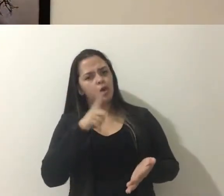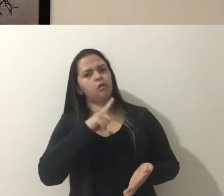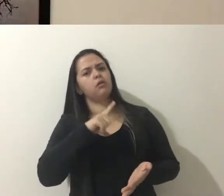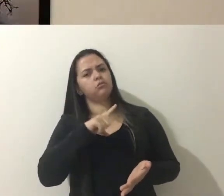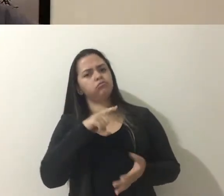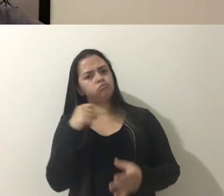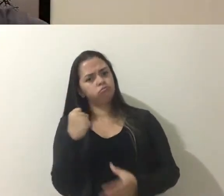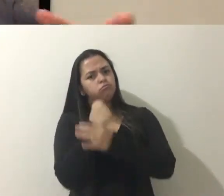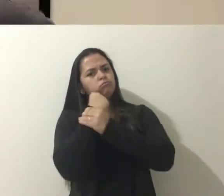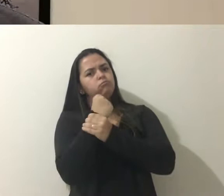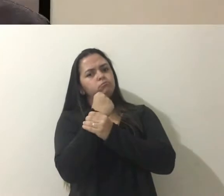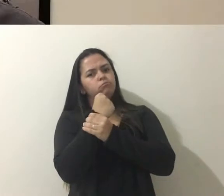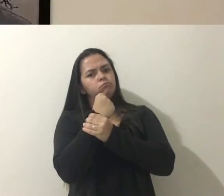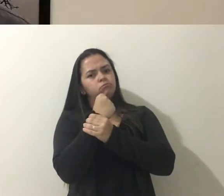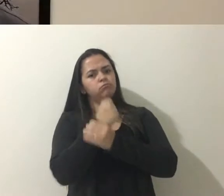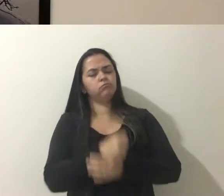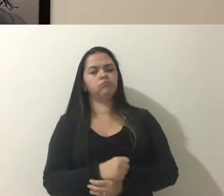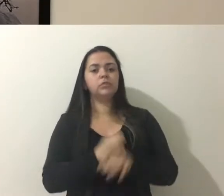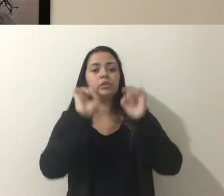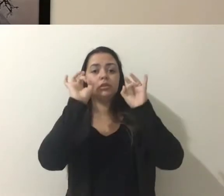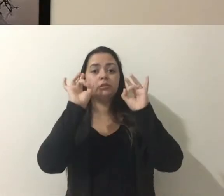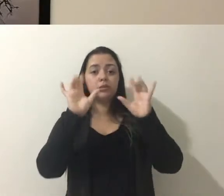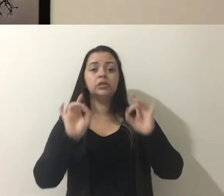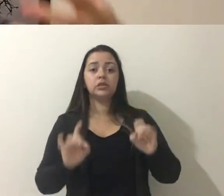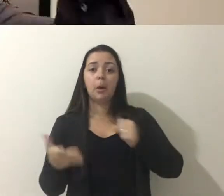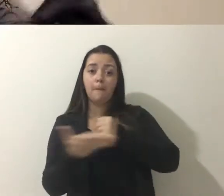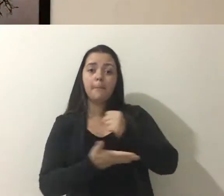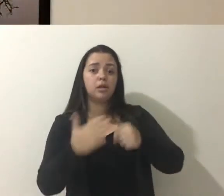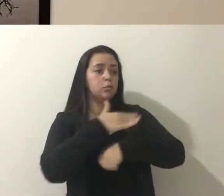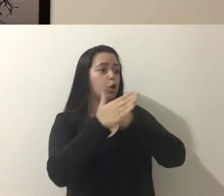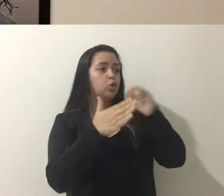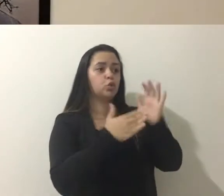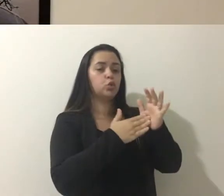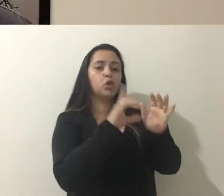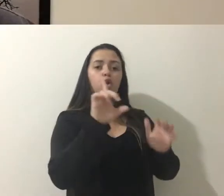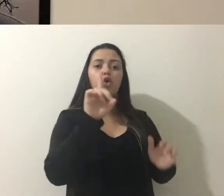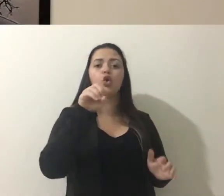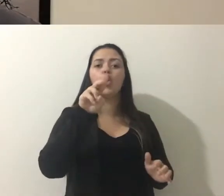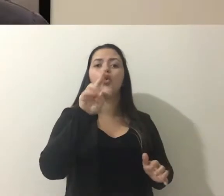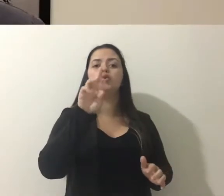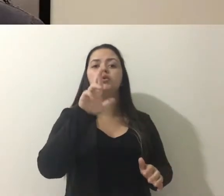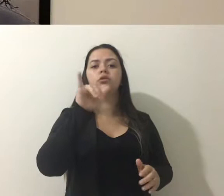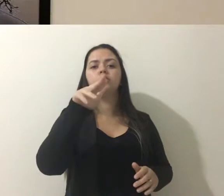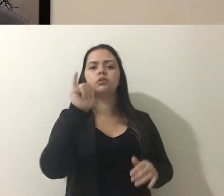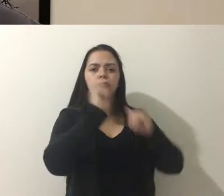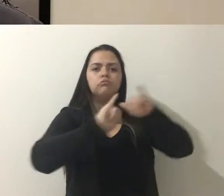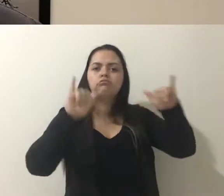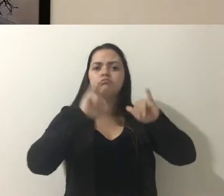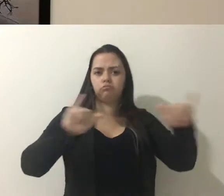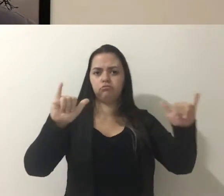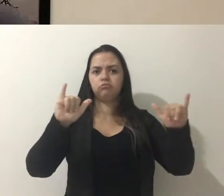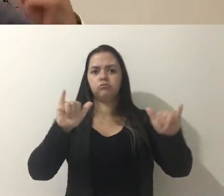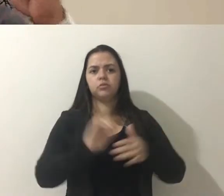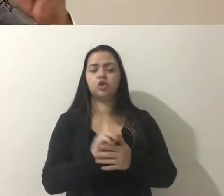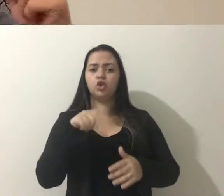é essencial para todas as demais doutrinas. Ela é fundamental porque nos traz uma garantia absoluta de que nós